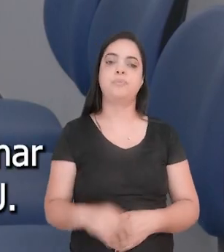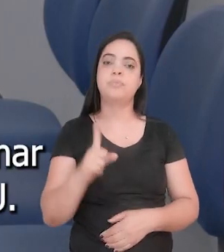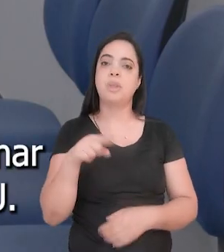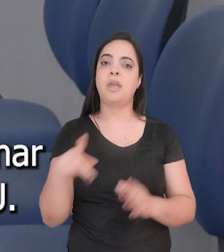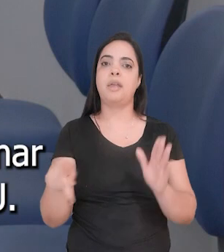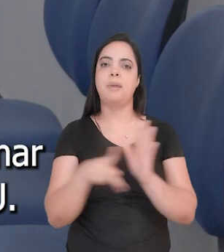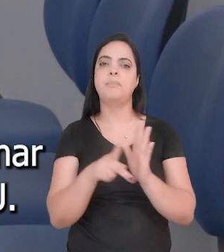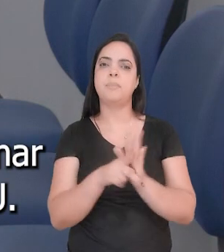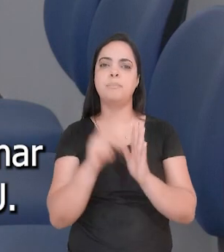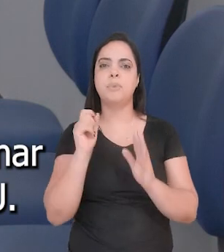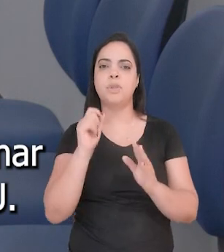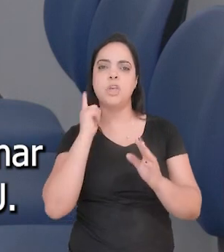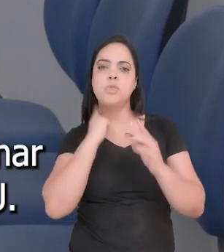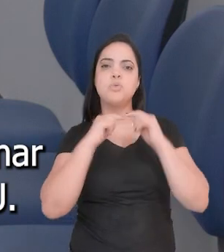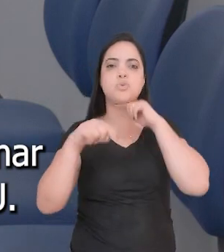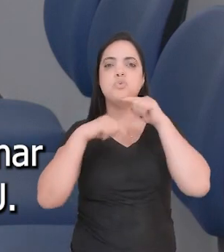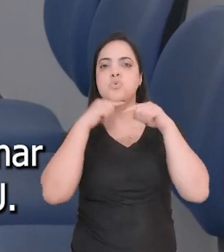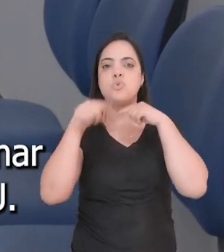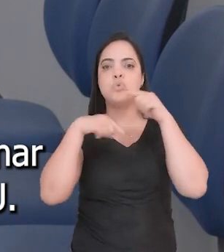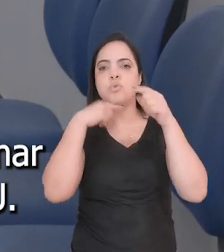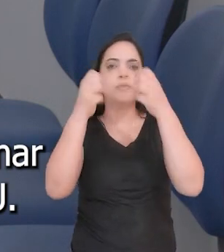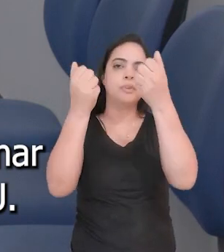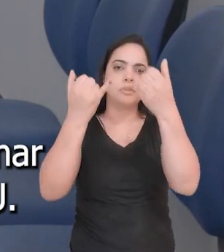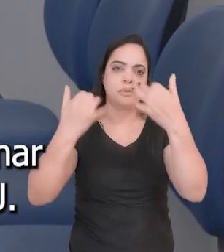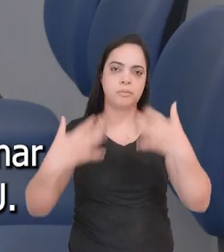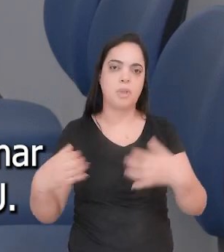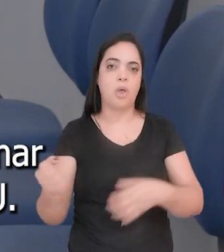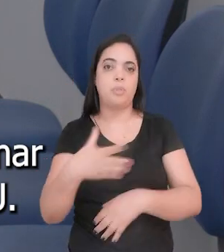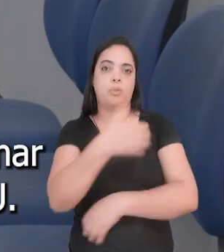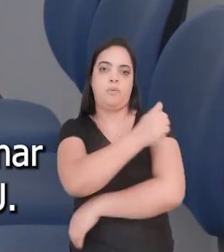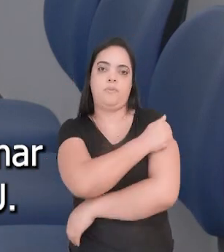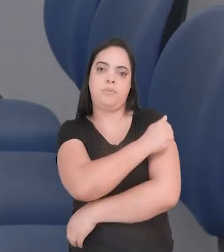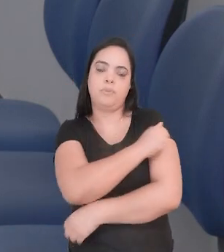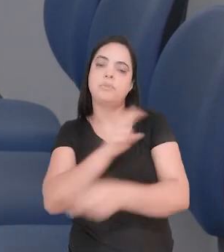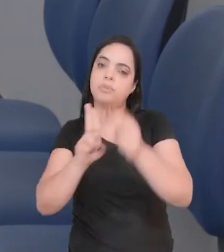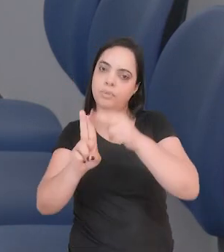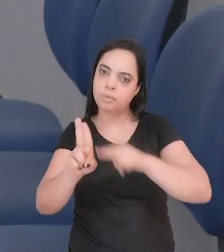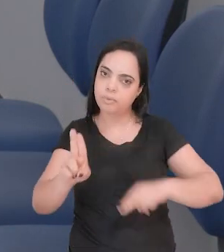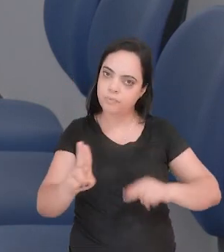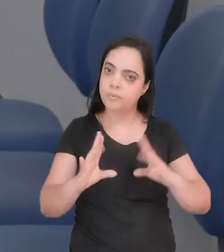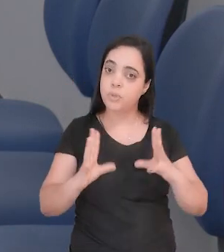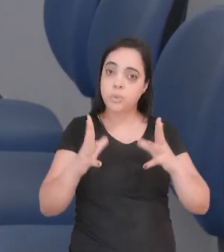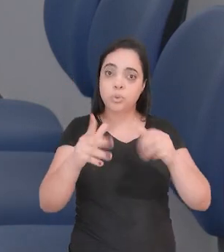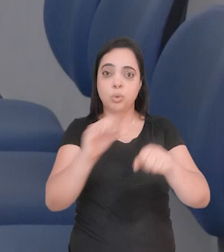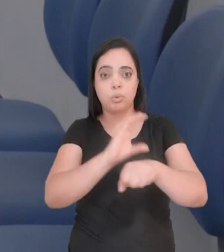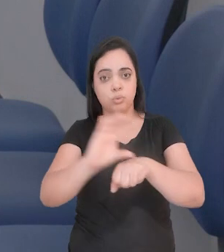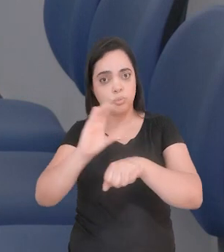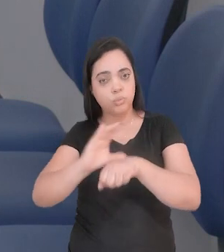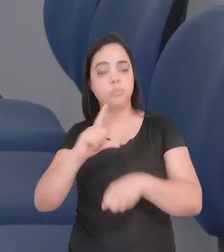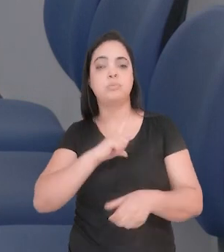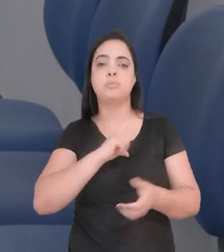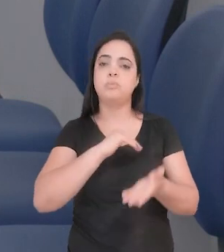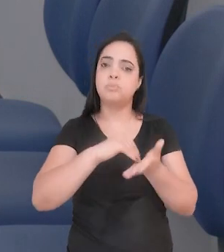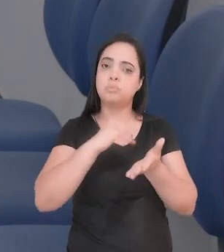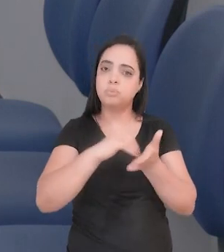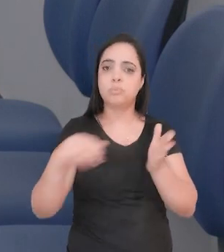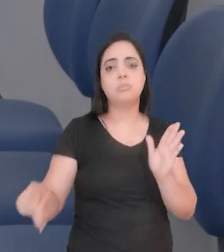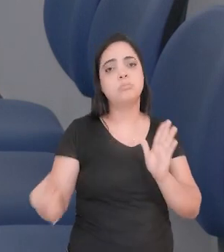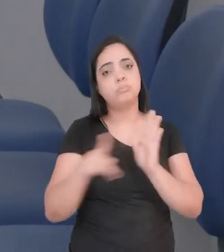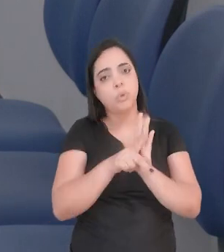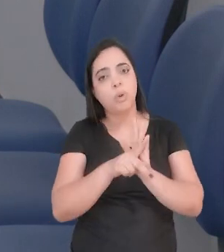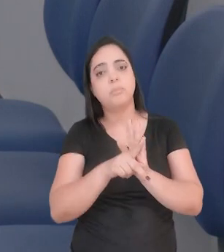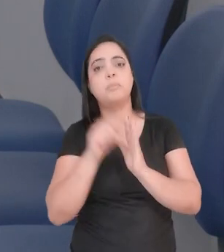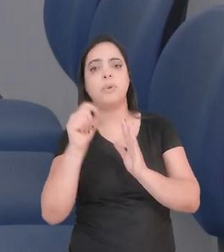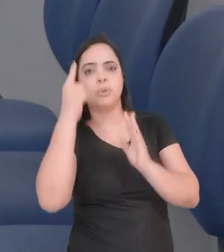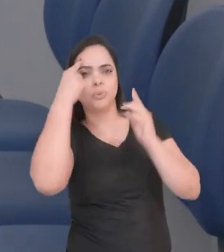calor é uma publicação destinada a sanar dúvidas dos alunos que estão ingressando na UFO E além disso todos os cursos possuem uma